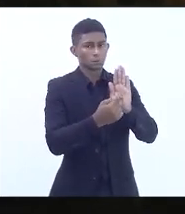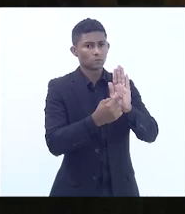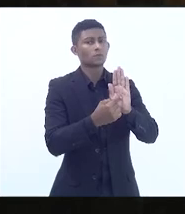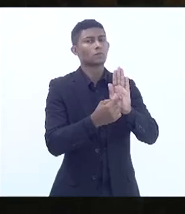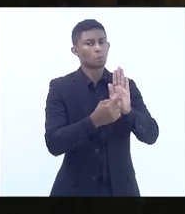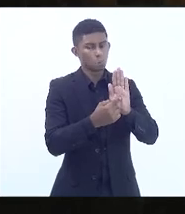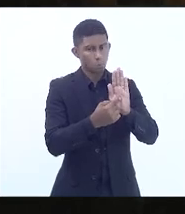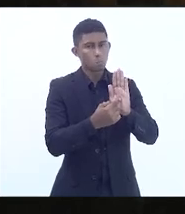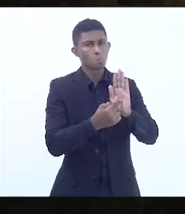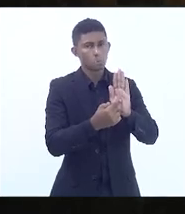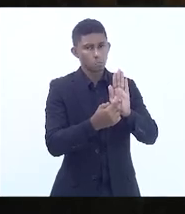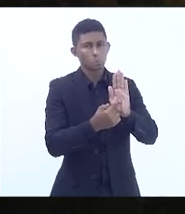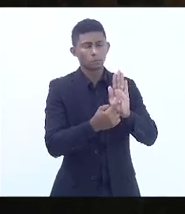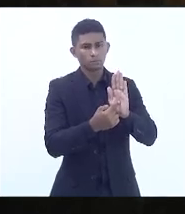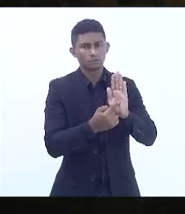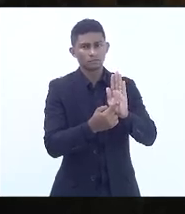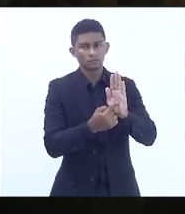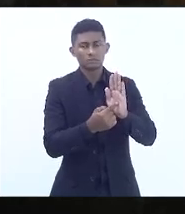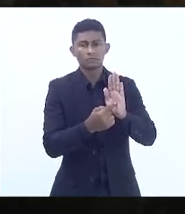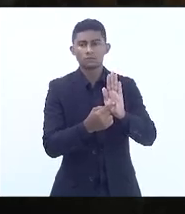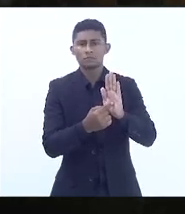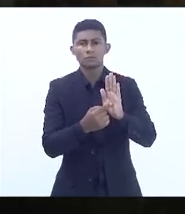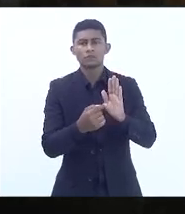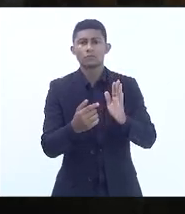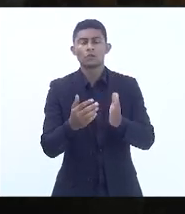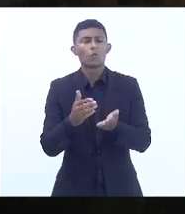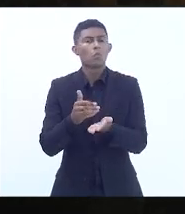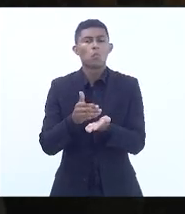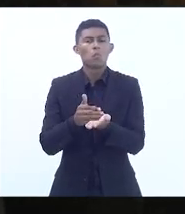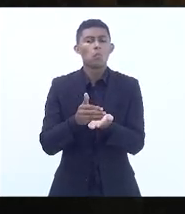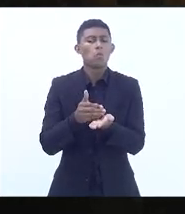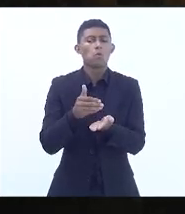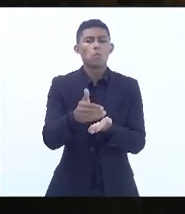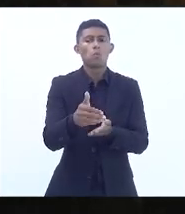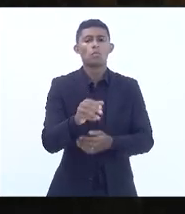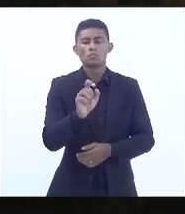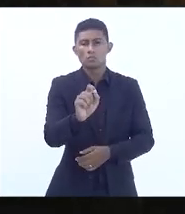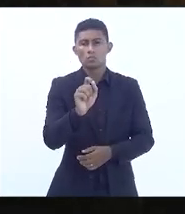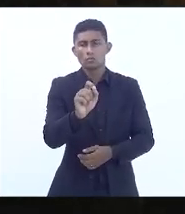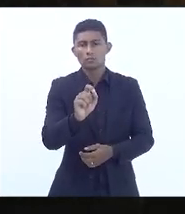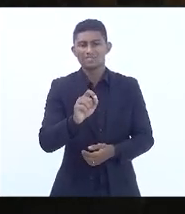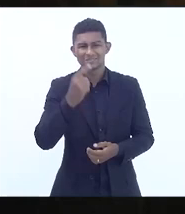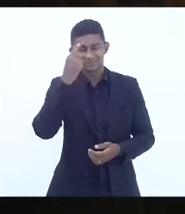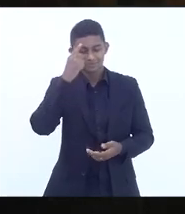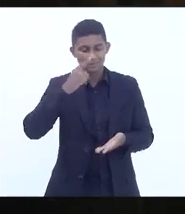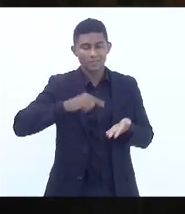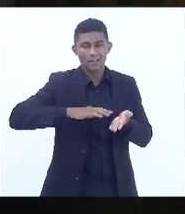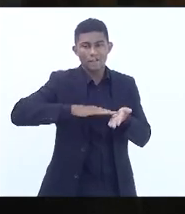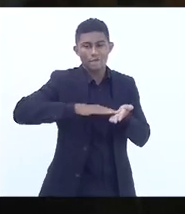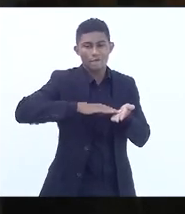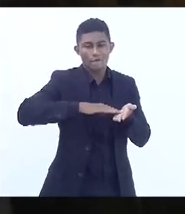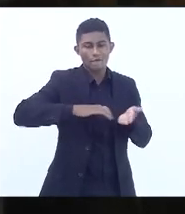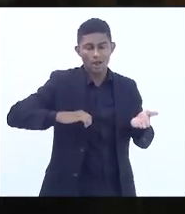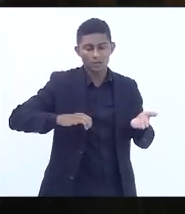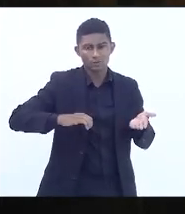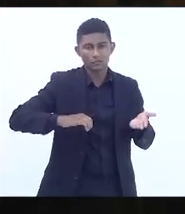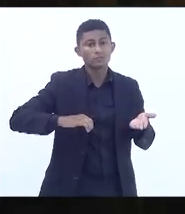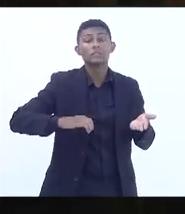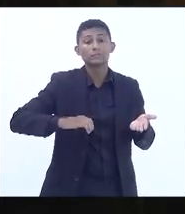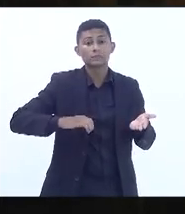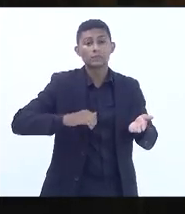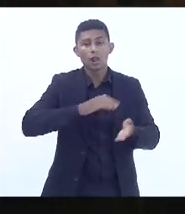iniciará com derrubadas ou não de vetos,